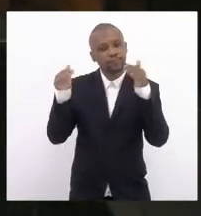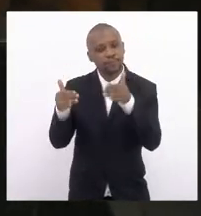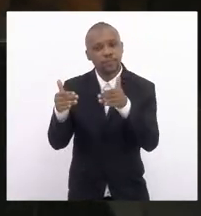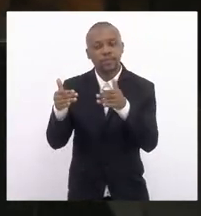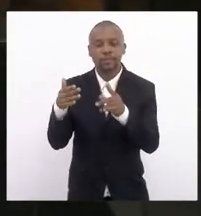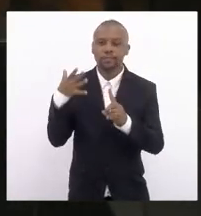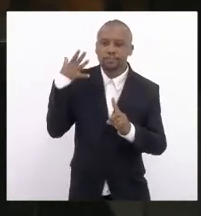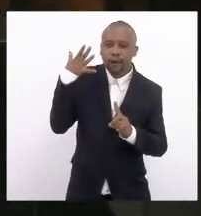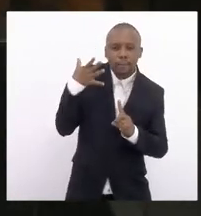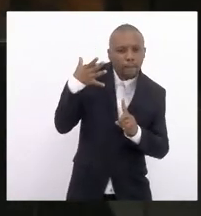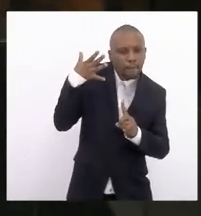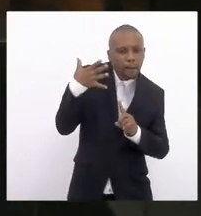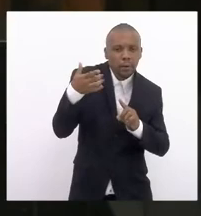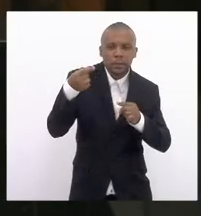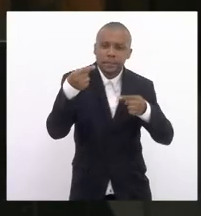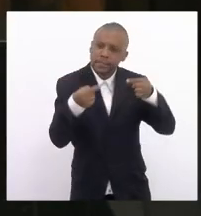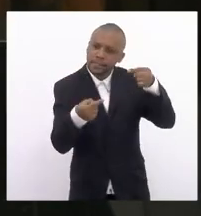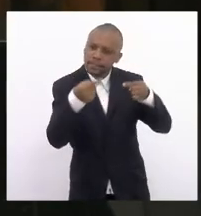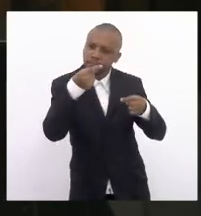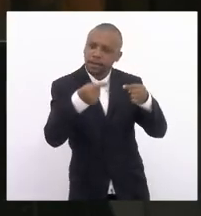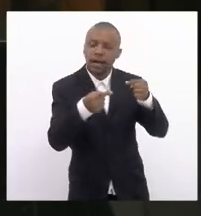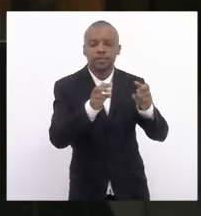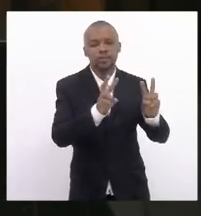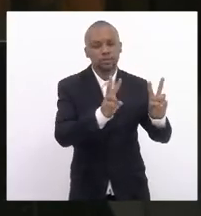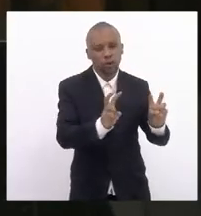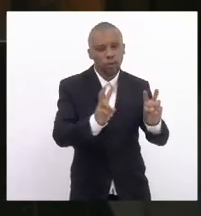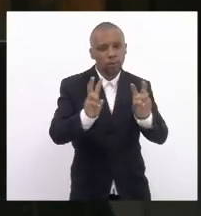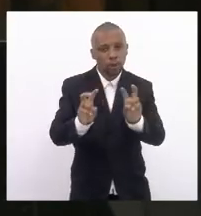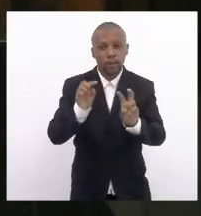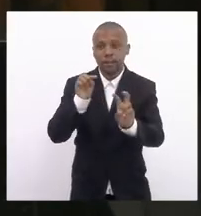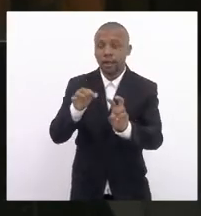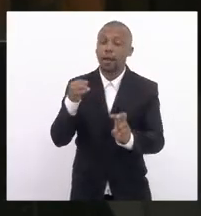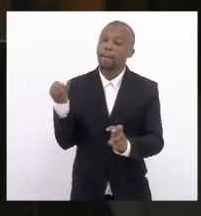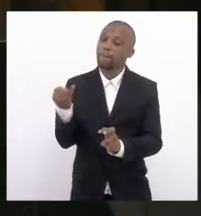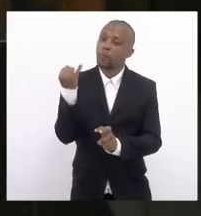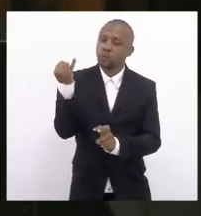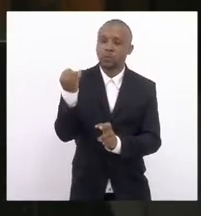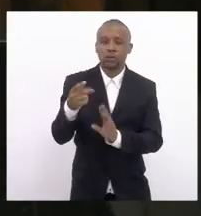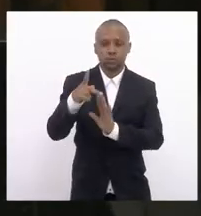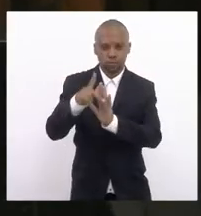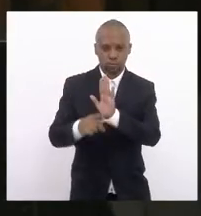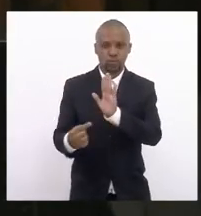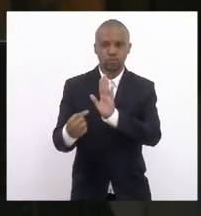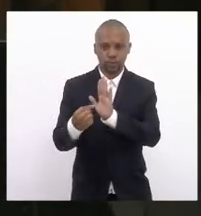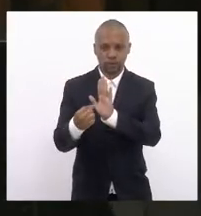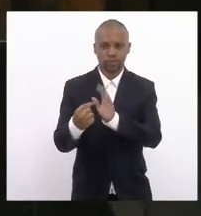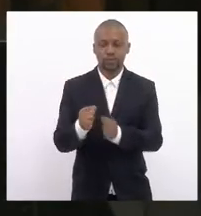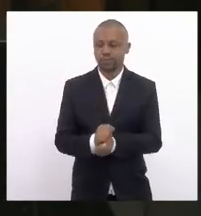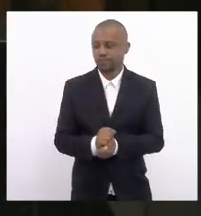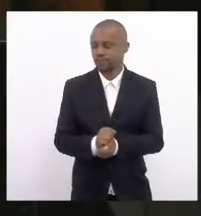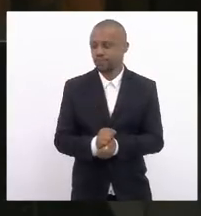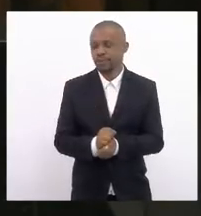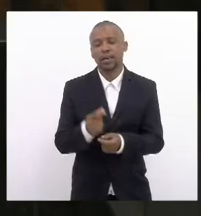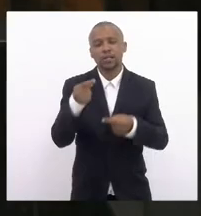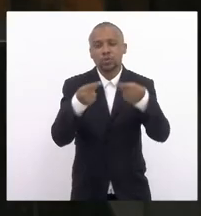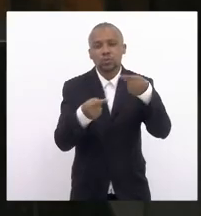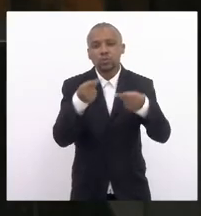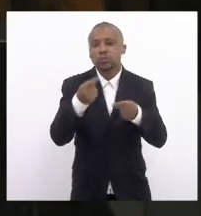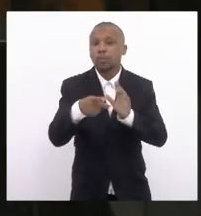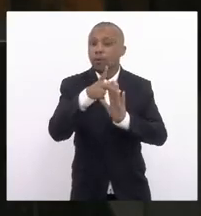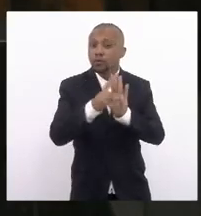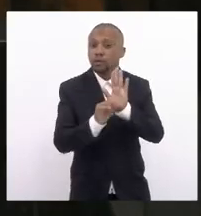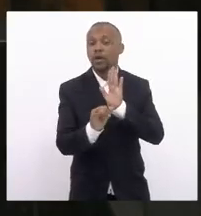antecederam no debate sobre esse importante projeto. Estamos discutindo o projeto 2687